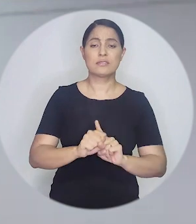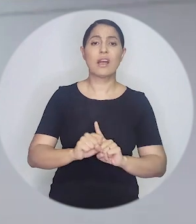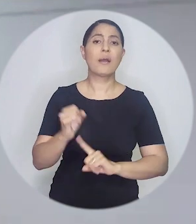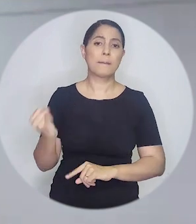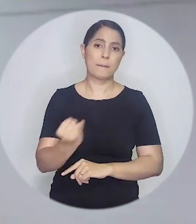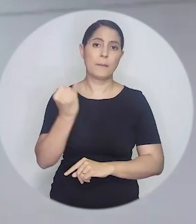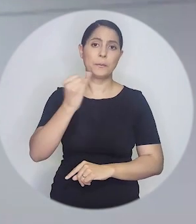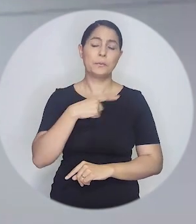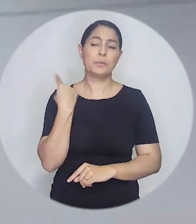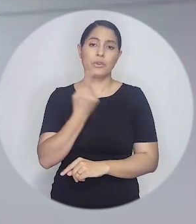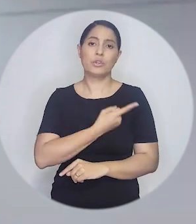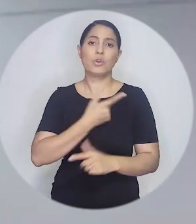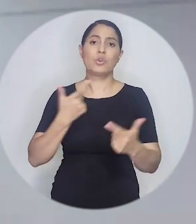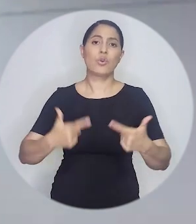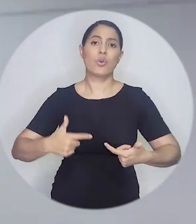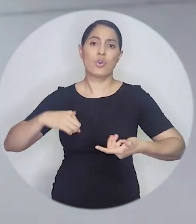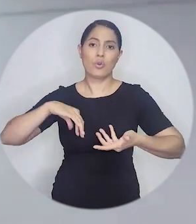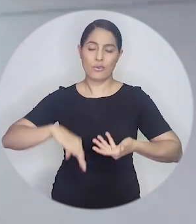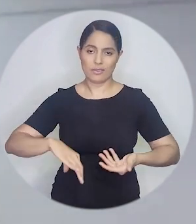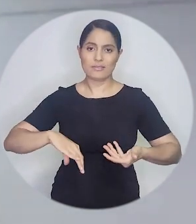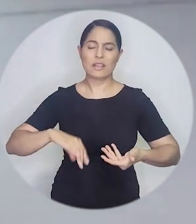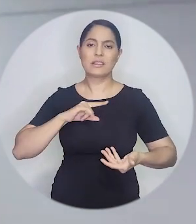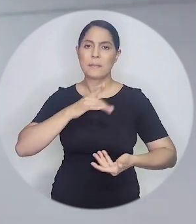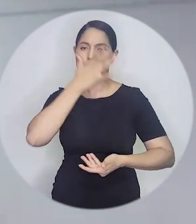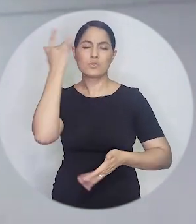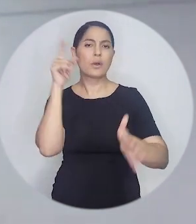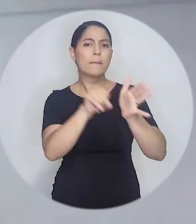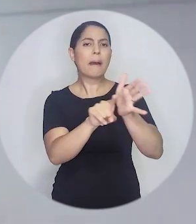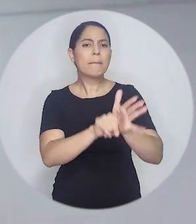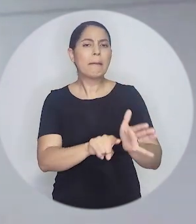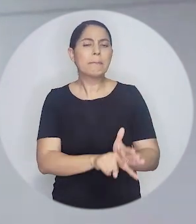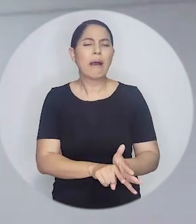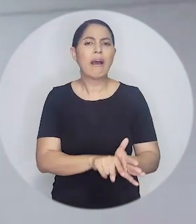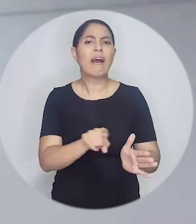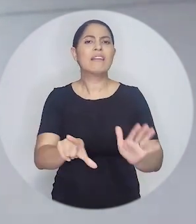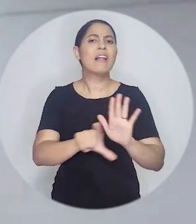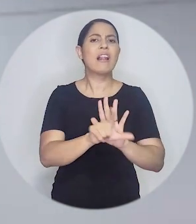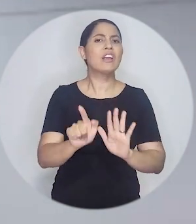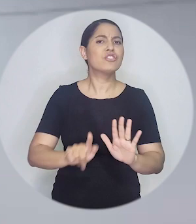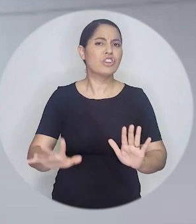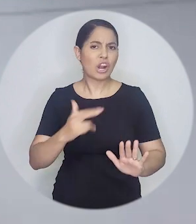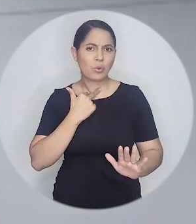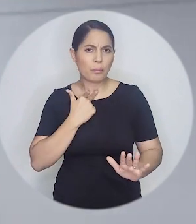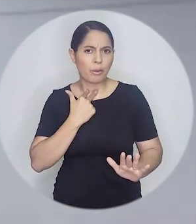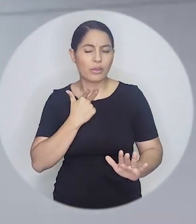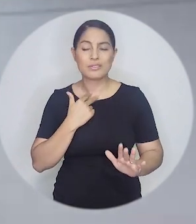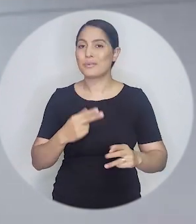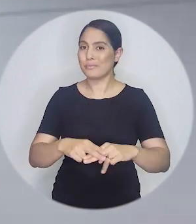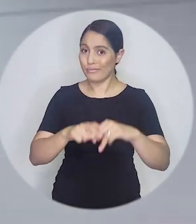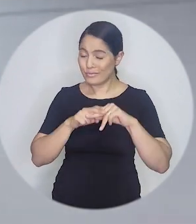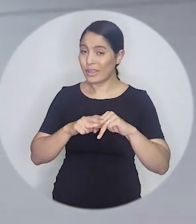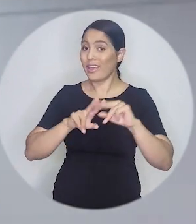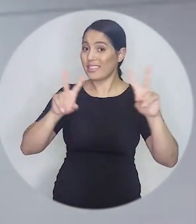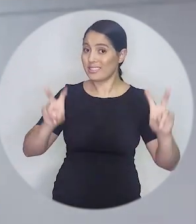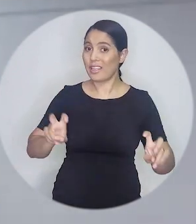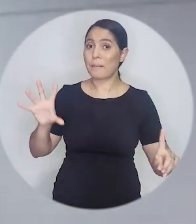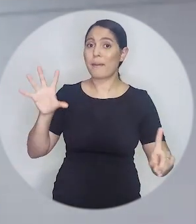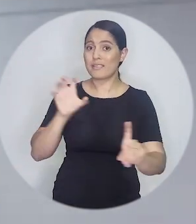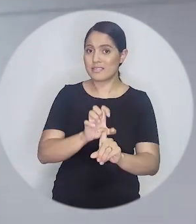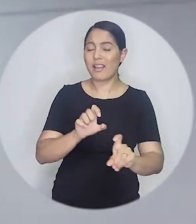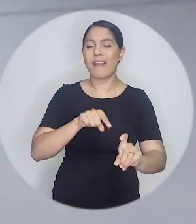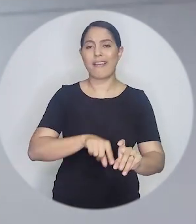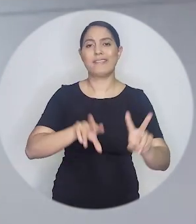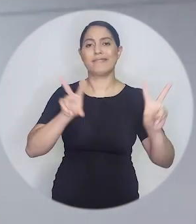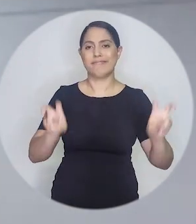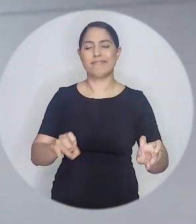para a sociedade, de muita relevância. E na nossa caminhada no Congresso, muitos parlamentares perguntavam se essa não podia ser uma lei geral, porque o assunto do